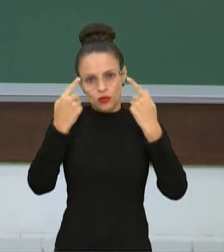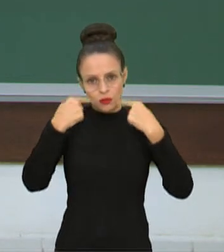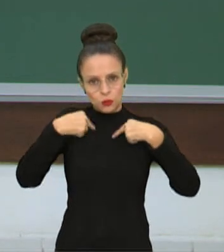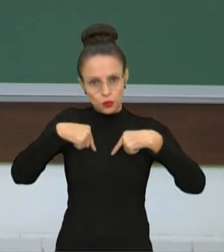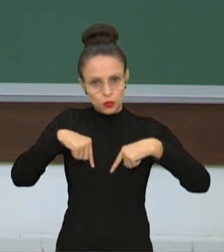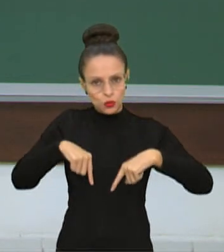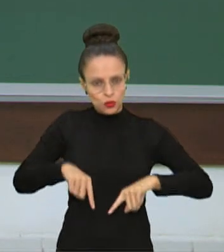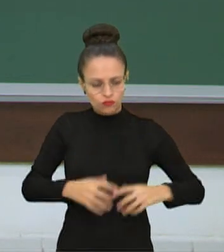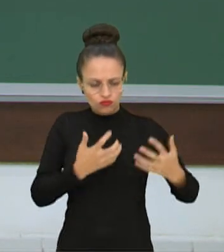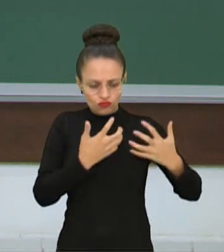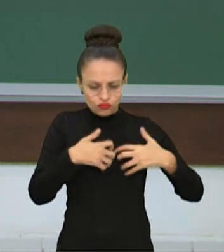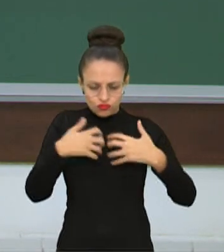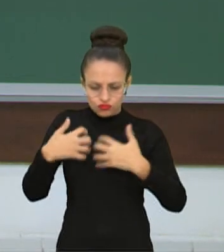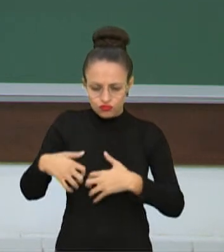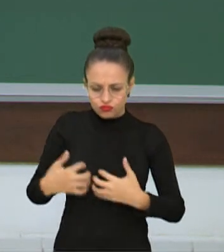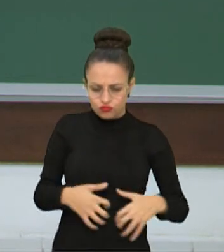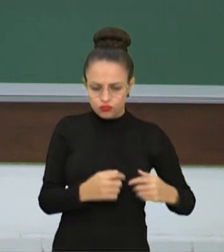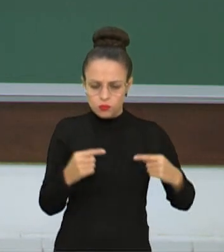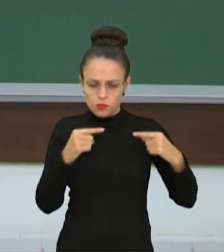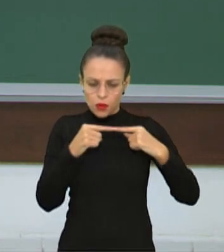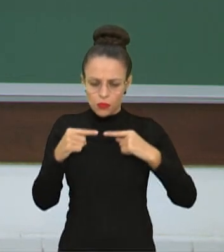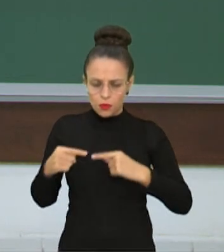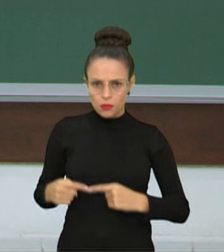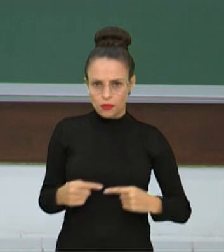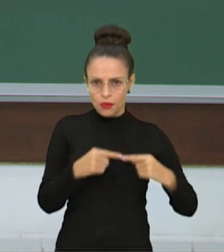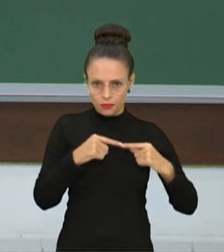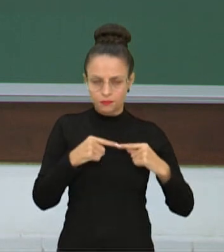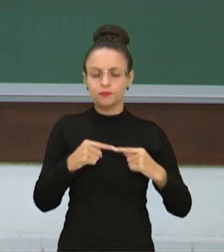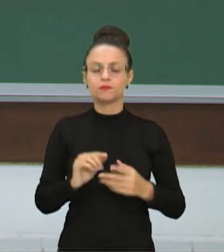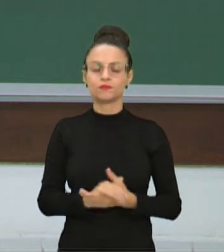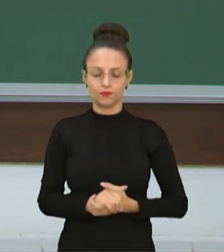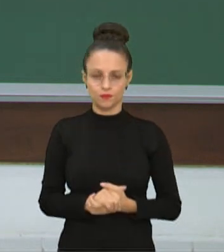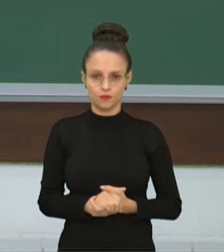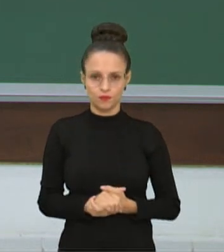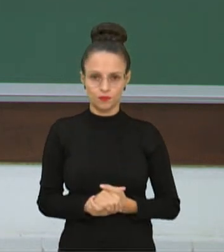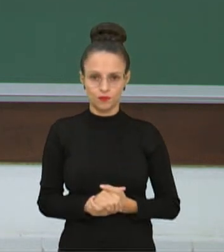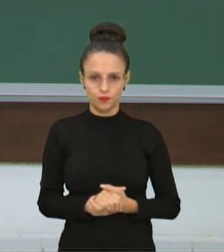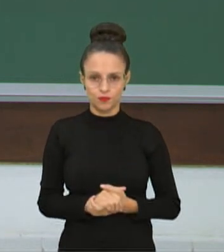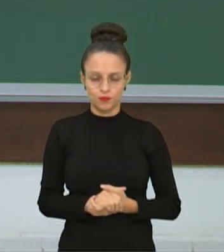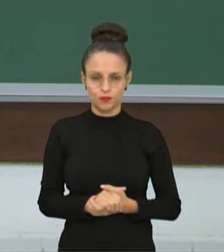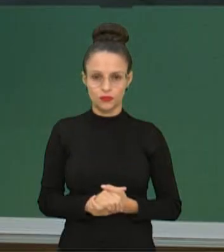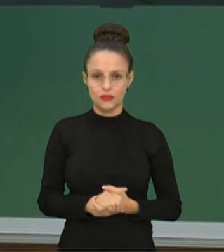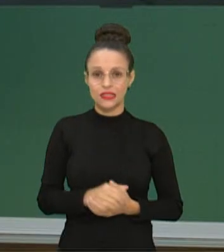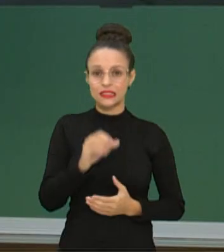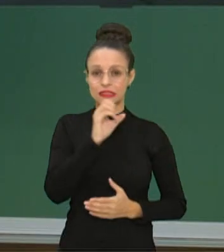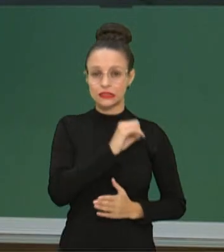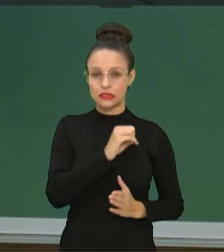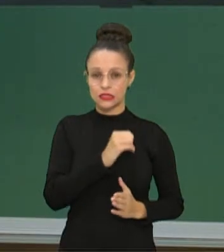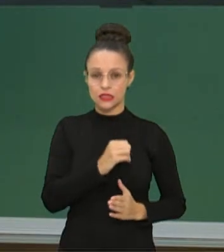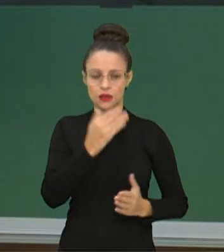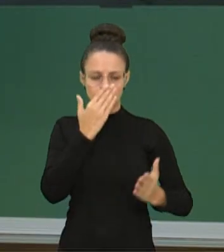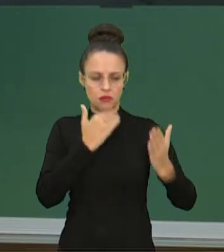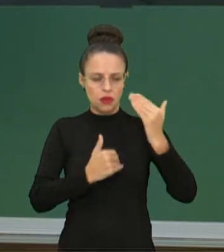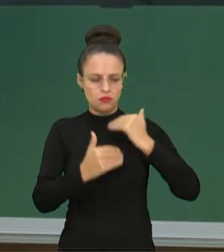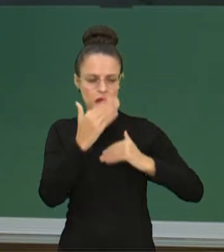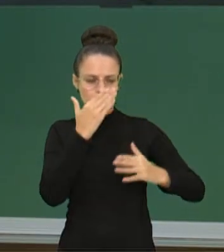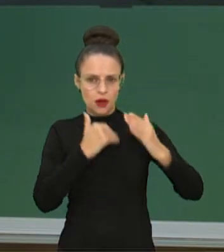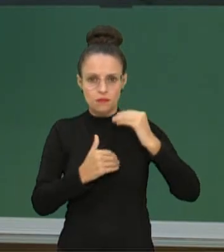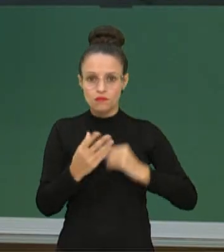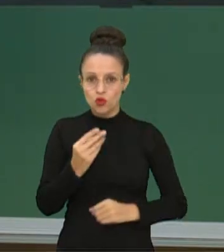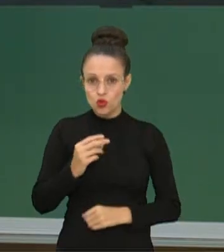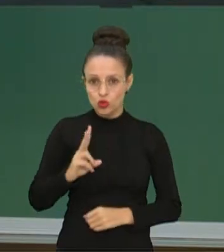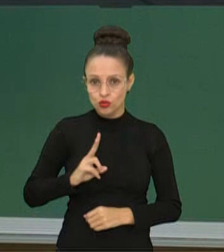para que ele funcione da forma adequada. Tanto o excesso, se você comer demais